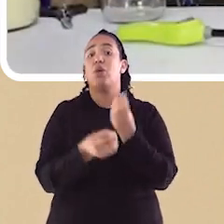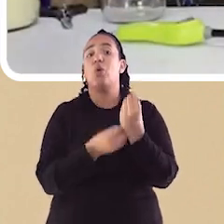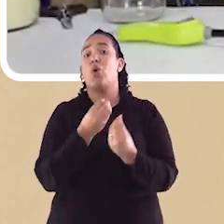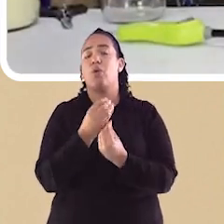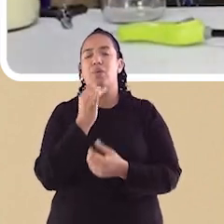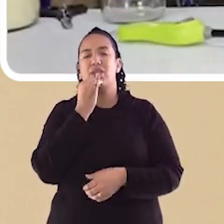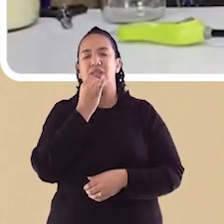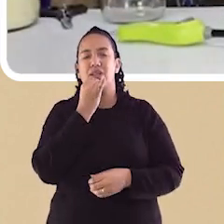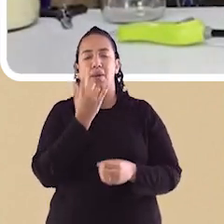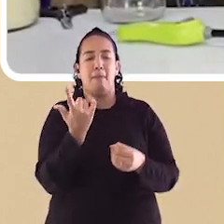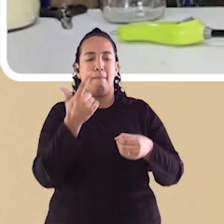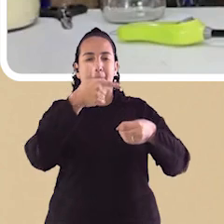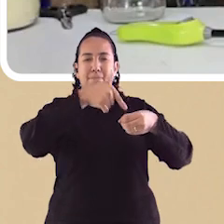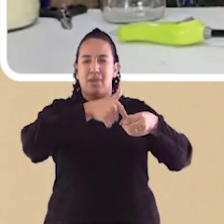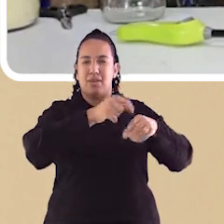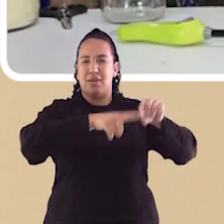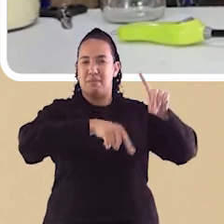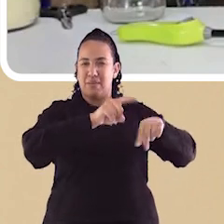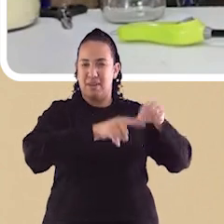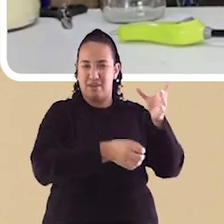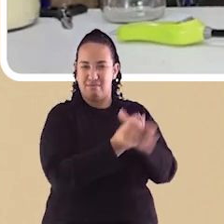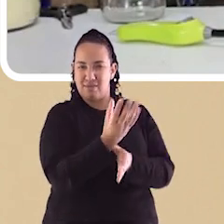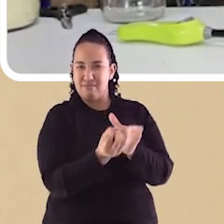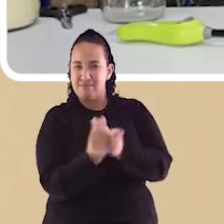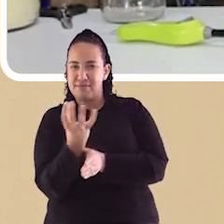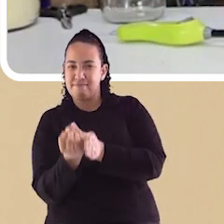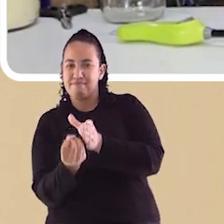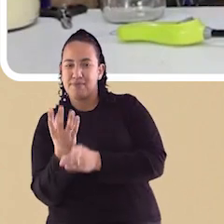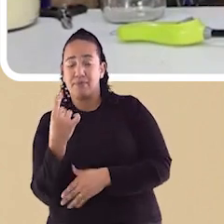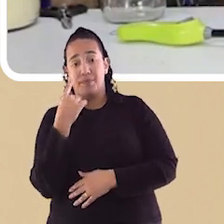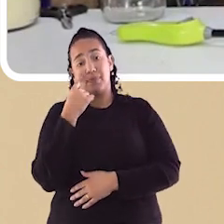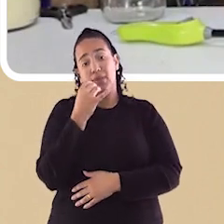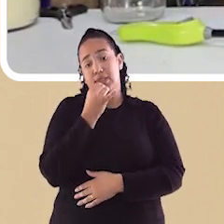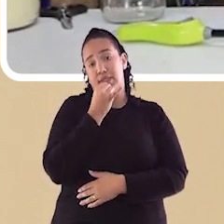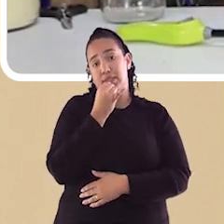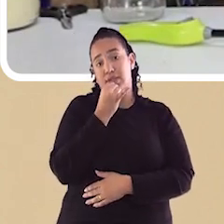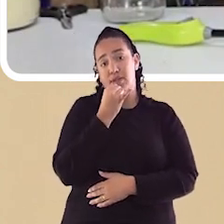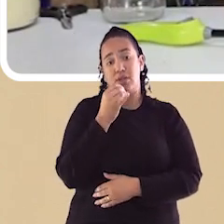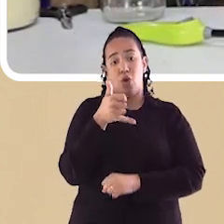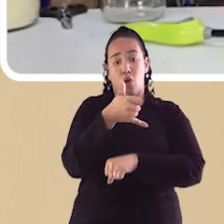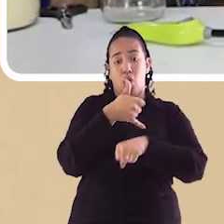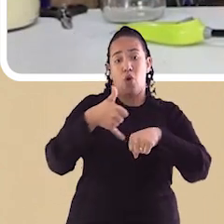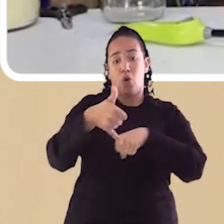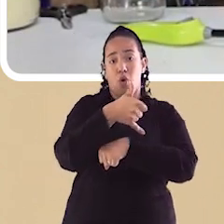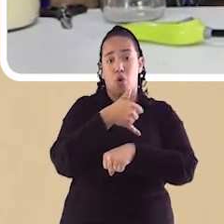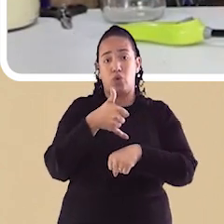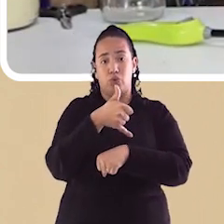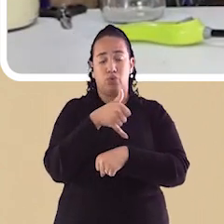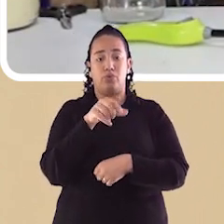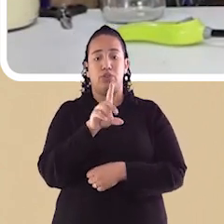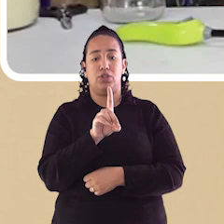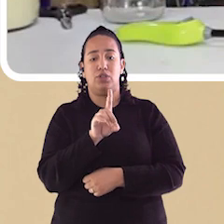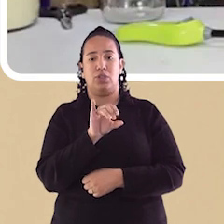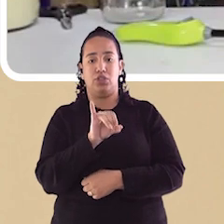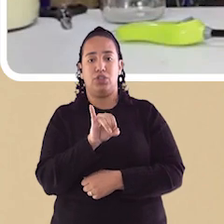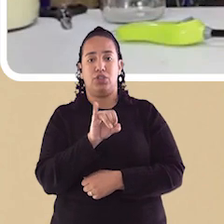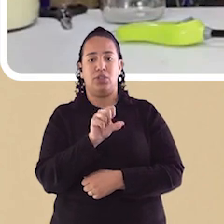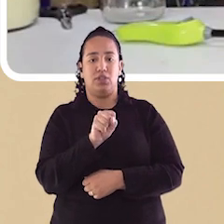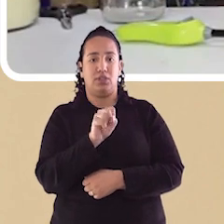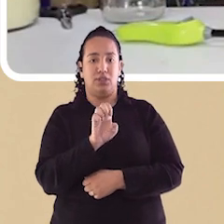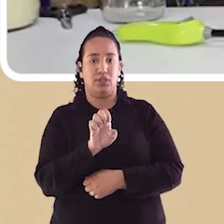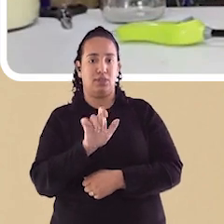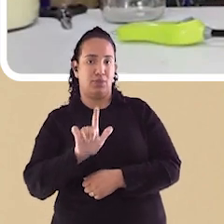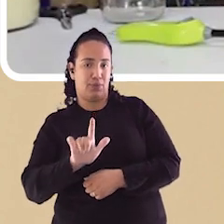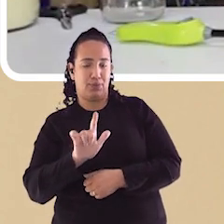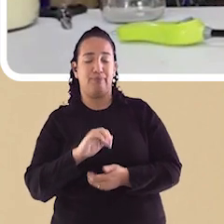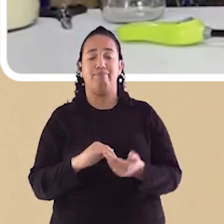queima derivados de petróleo, ou seja, produtos que vêm do petróleo, como por exemplo o óleo diesel. E é por